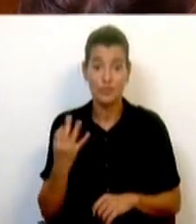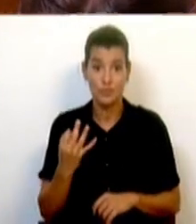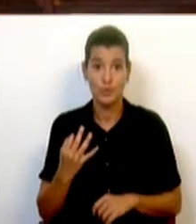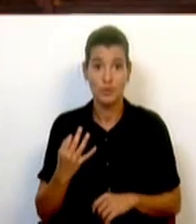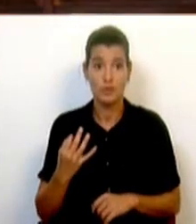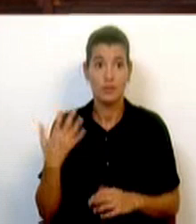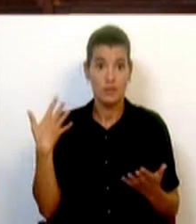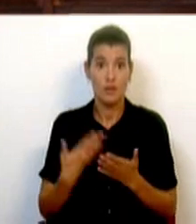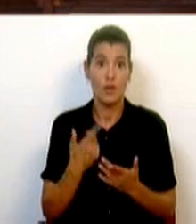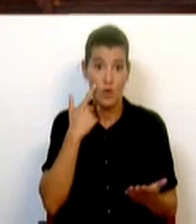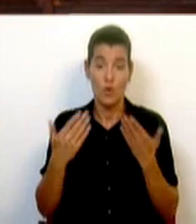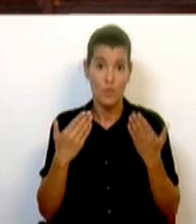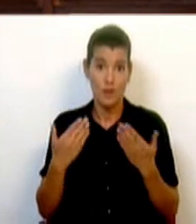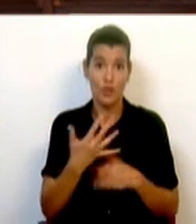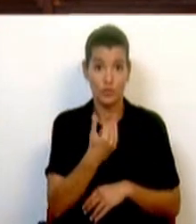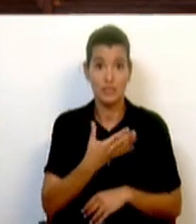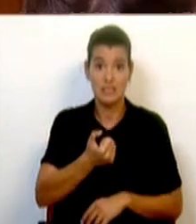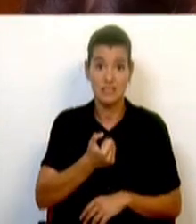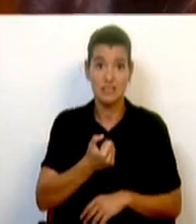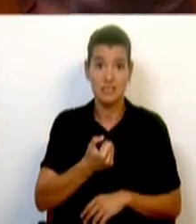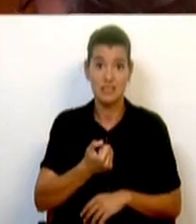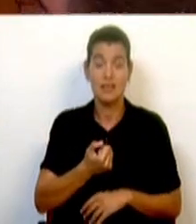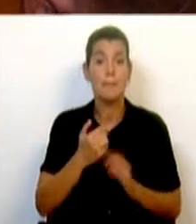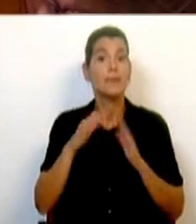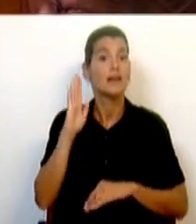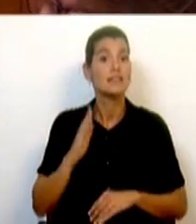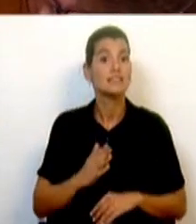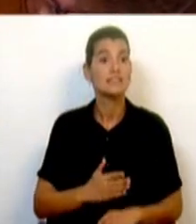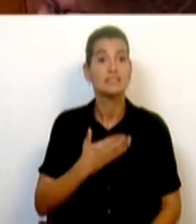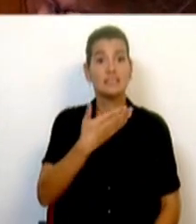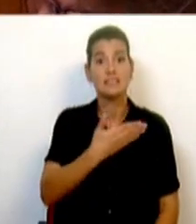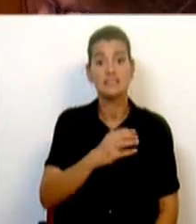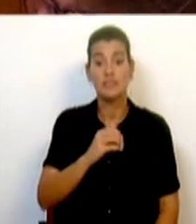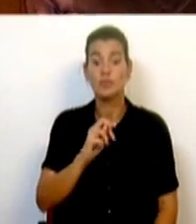realizadas comparando com 2015? Temos mais